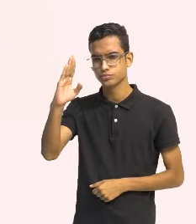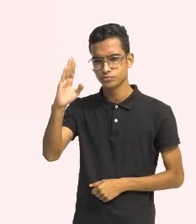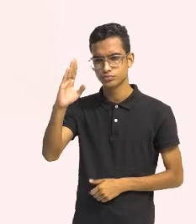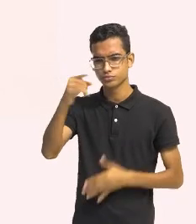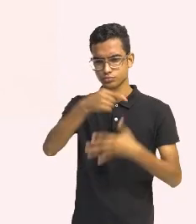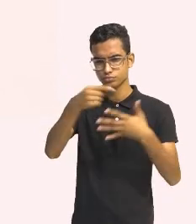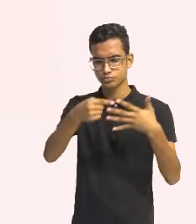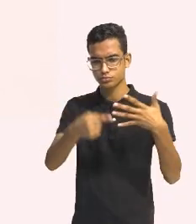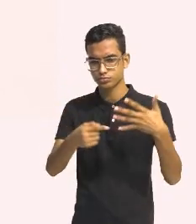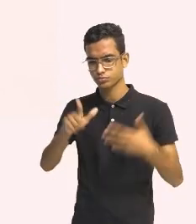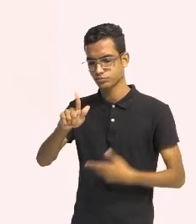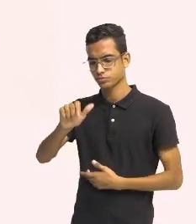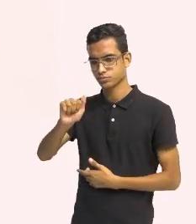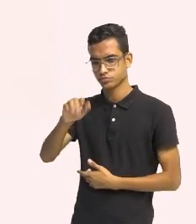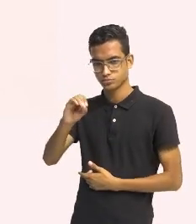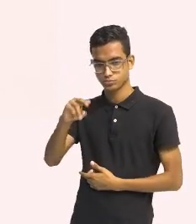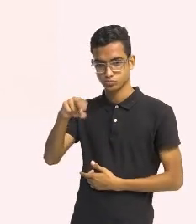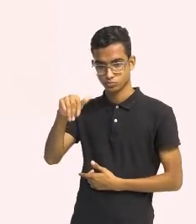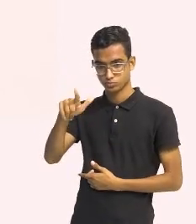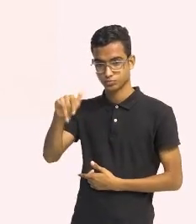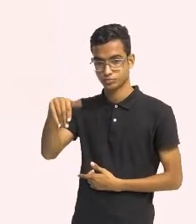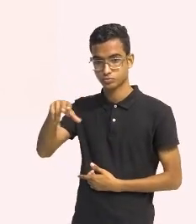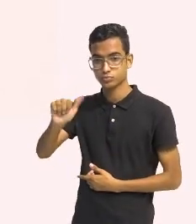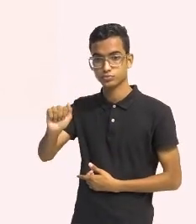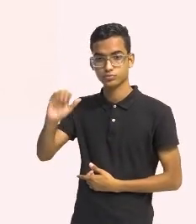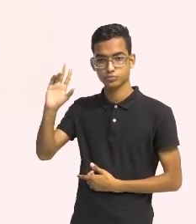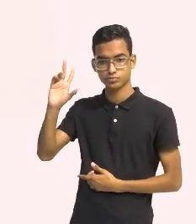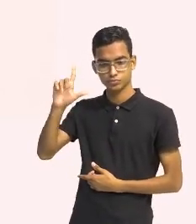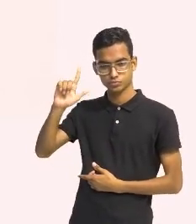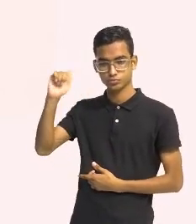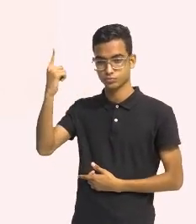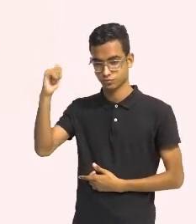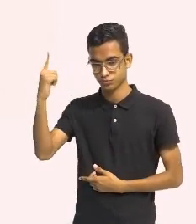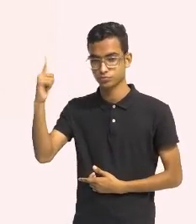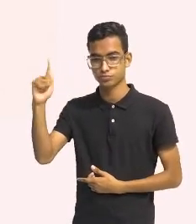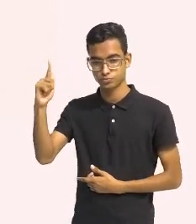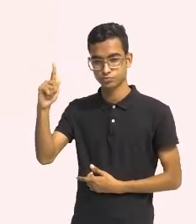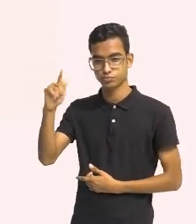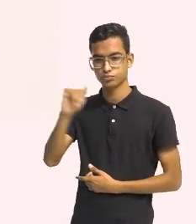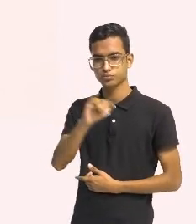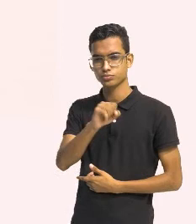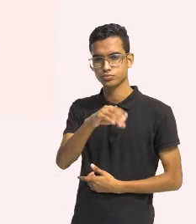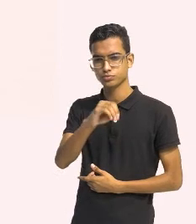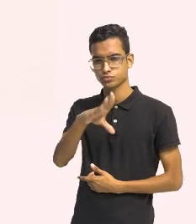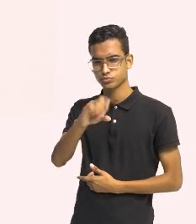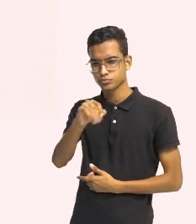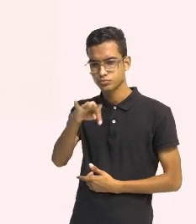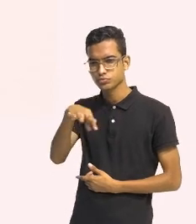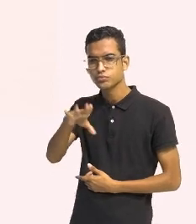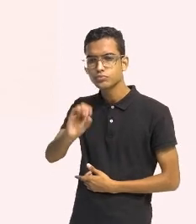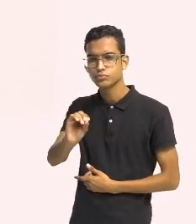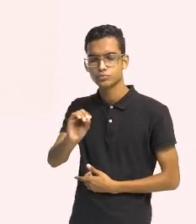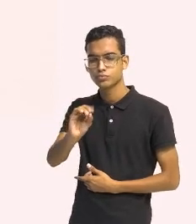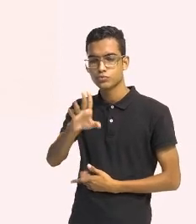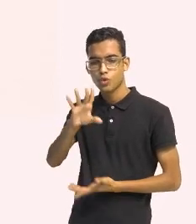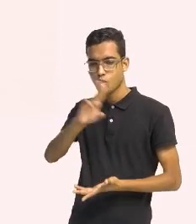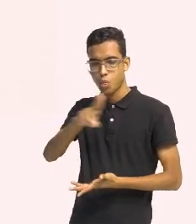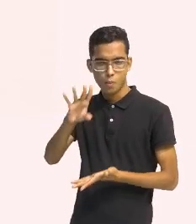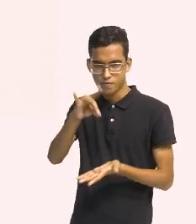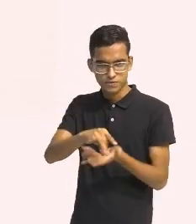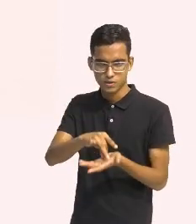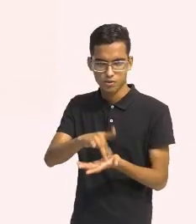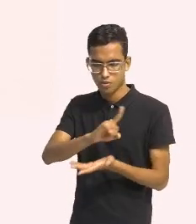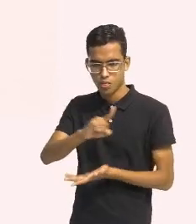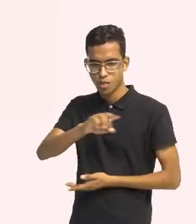da gasolina, conhecido como isooctano, tá? O isooctano é um nome, não é um nome oficial, né? É um nome comum,